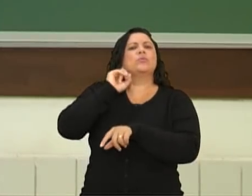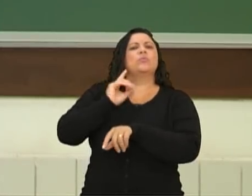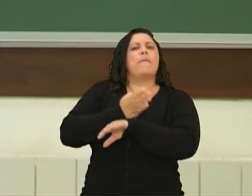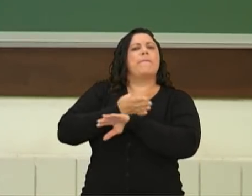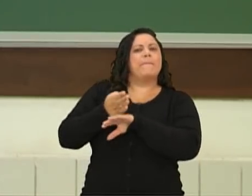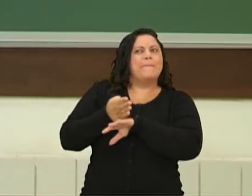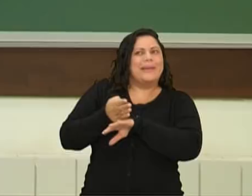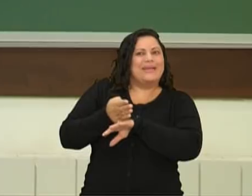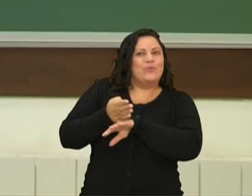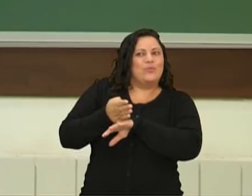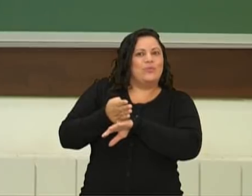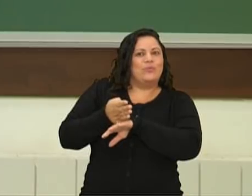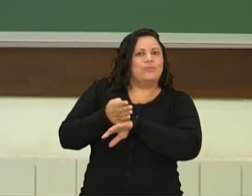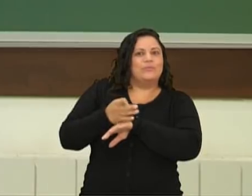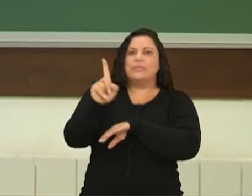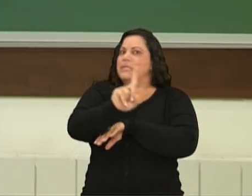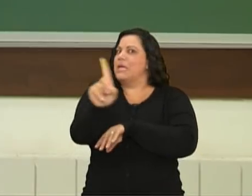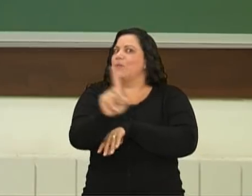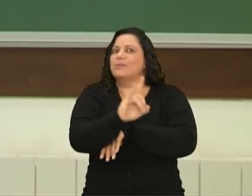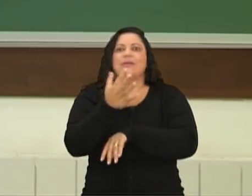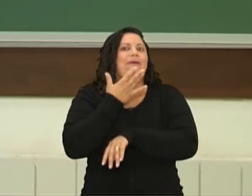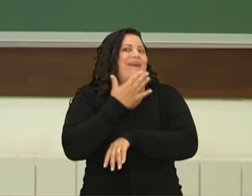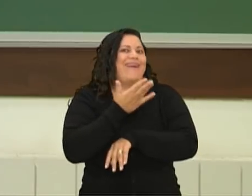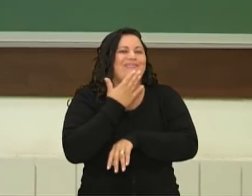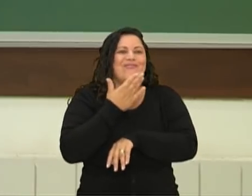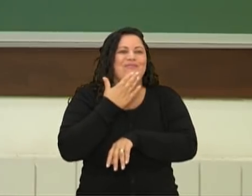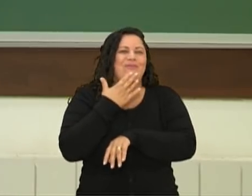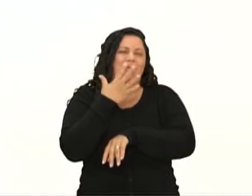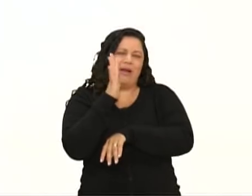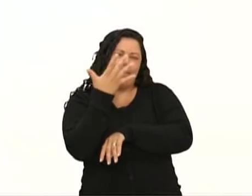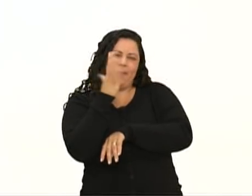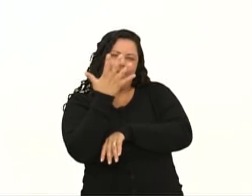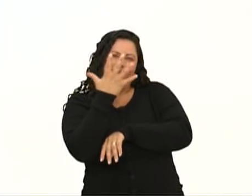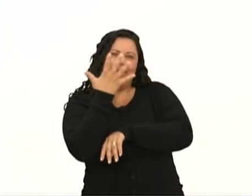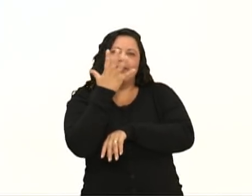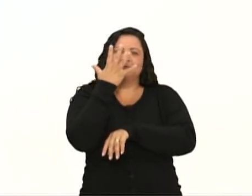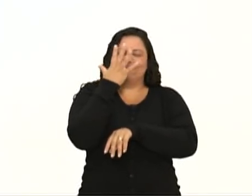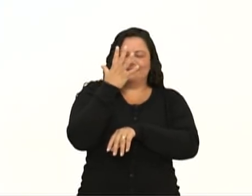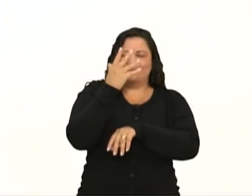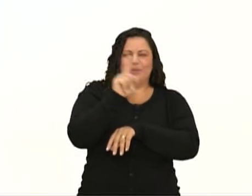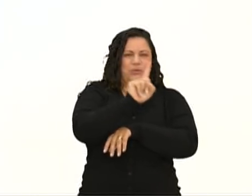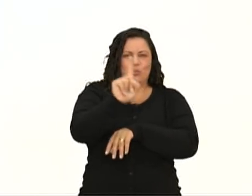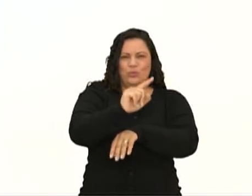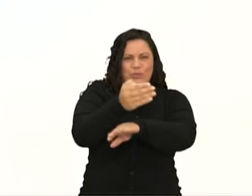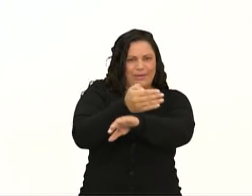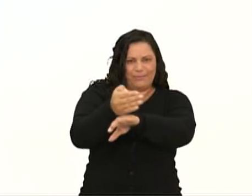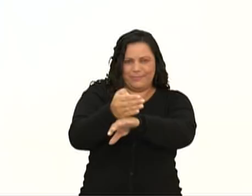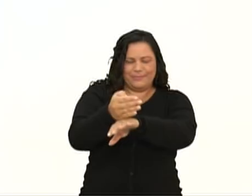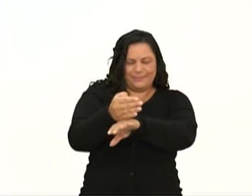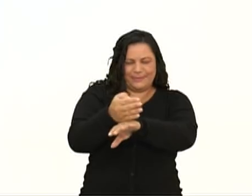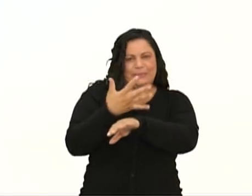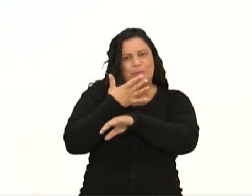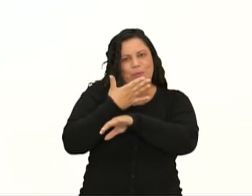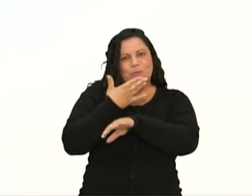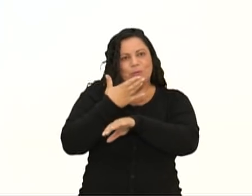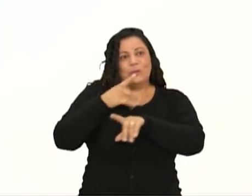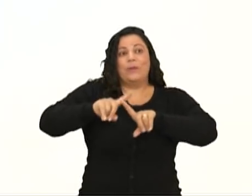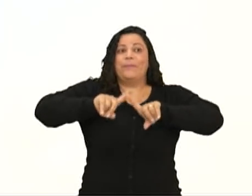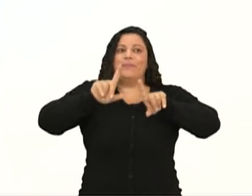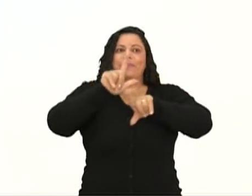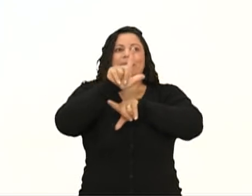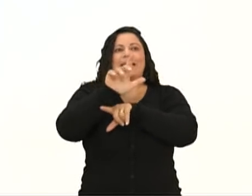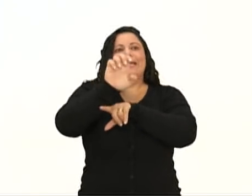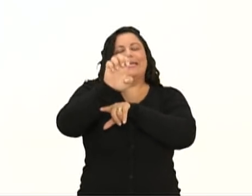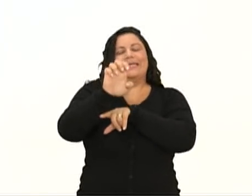eles de brancos, eles não são brancos, tá? Olha só, eles são meio transparentinhos, né? Mas eles são também conhecidos como